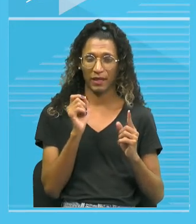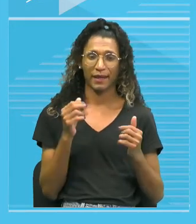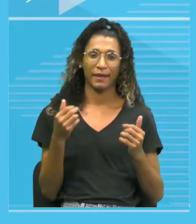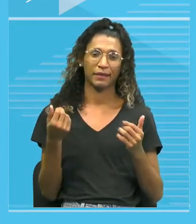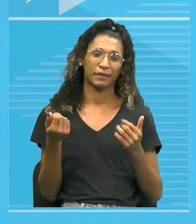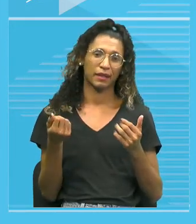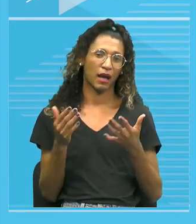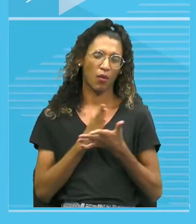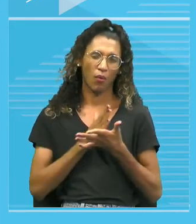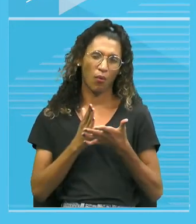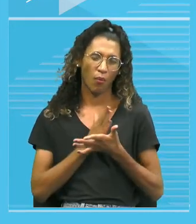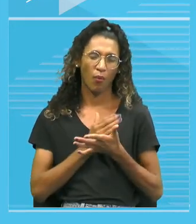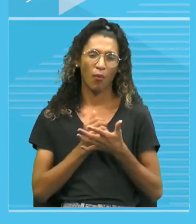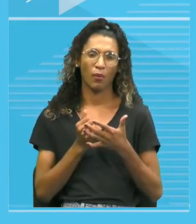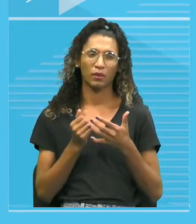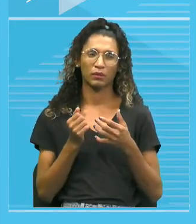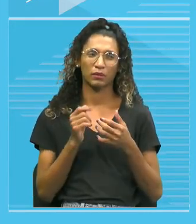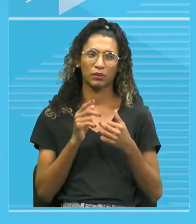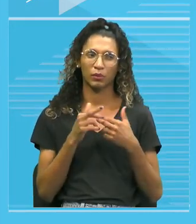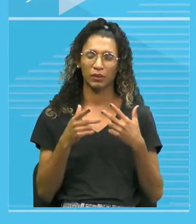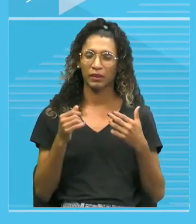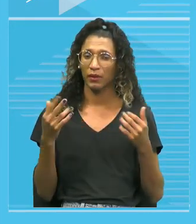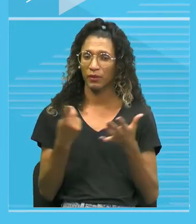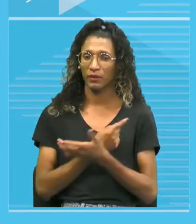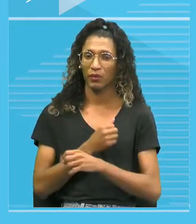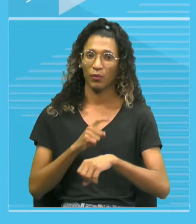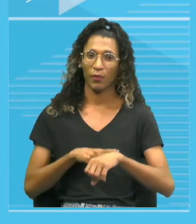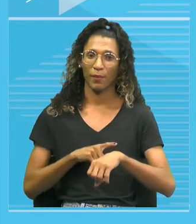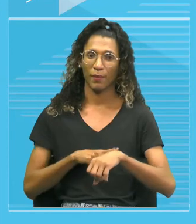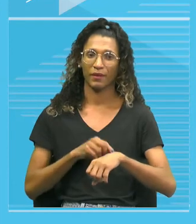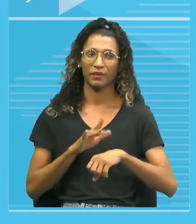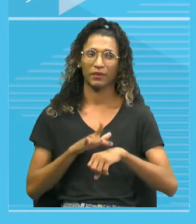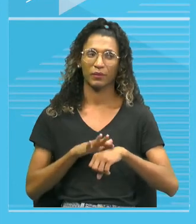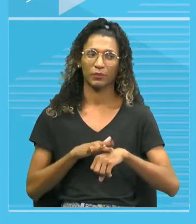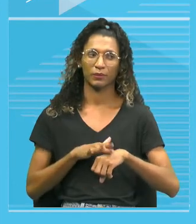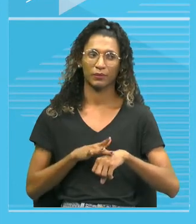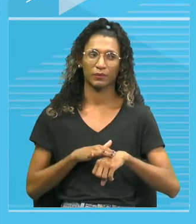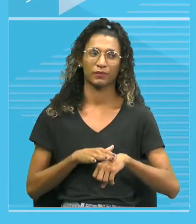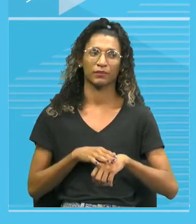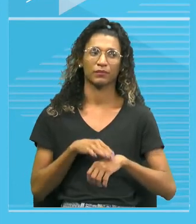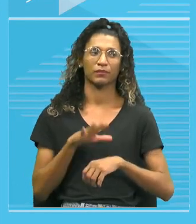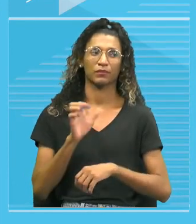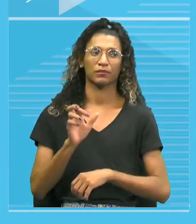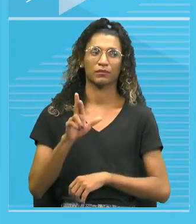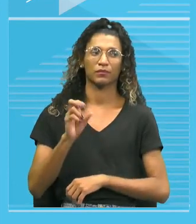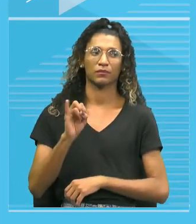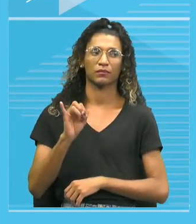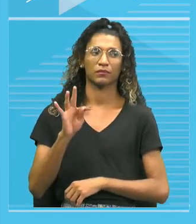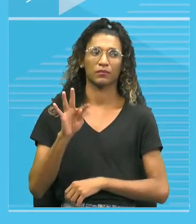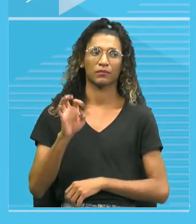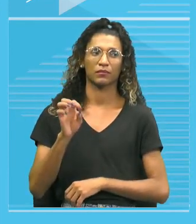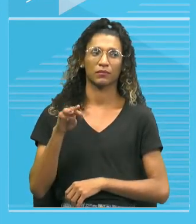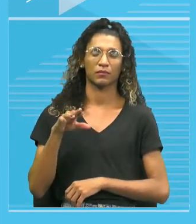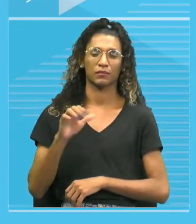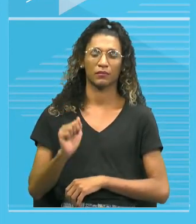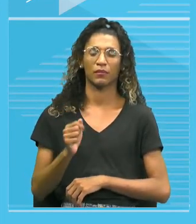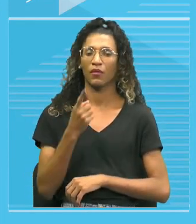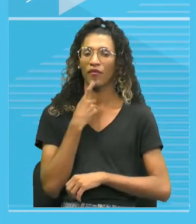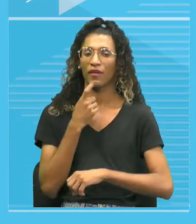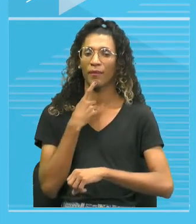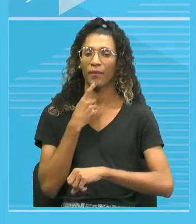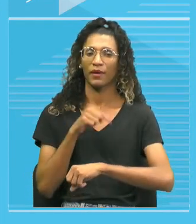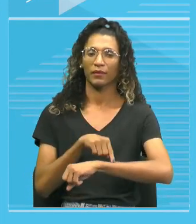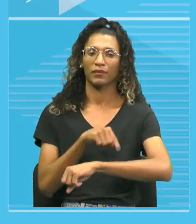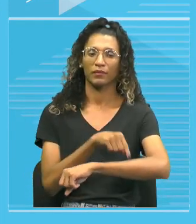aconteceu no curso daquela doença. O eritema, quer dizer, a vermelhidão na pele. O indivíduo perdeu o apetite, é